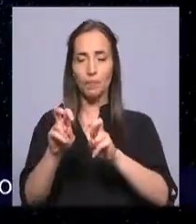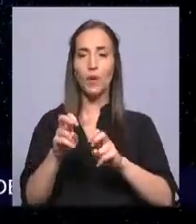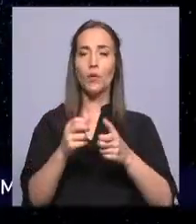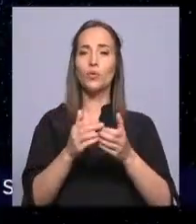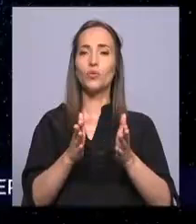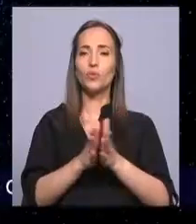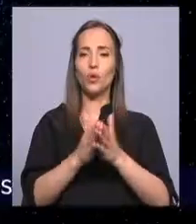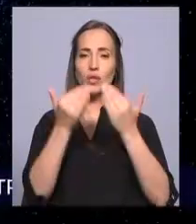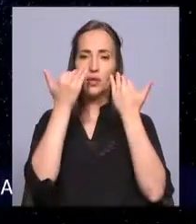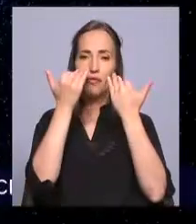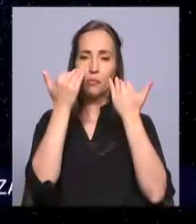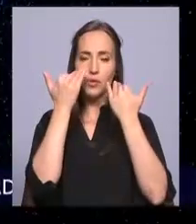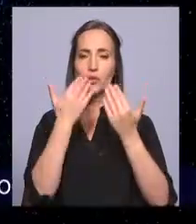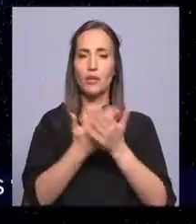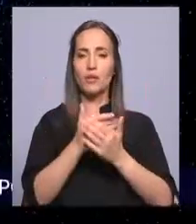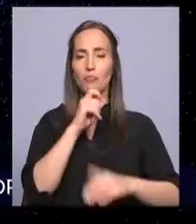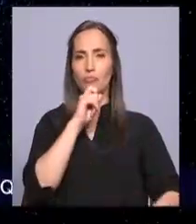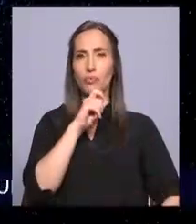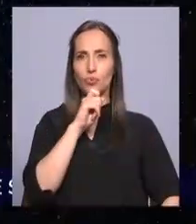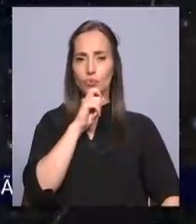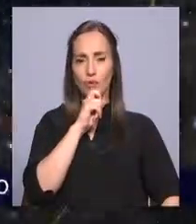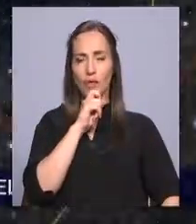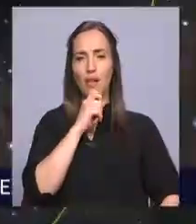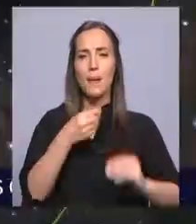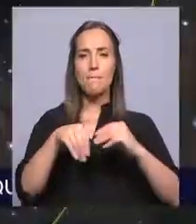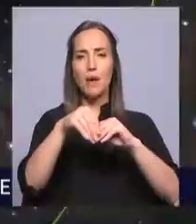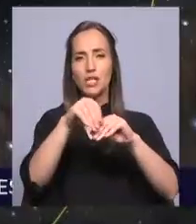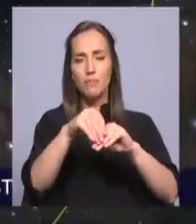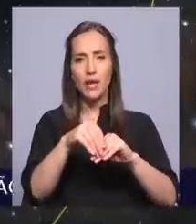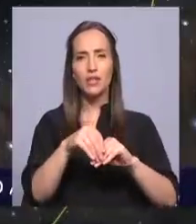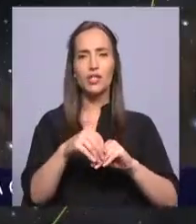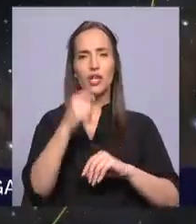dados permitem-nos acrescentar peças do puzzle da história da